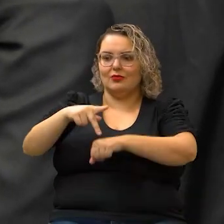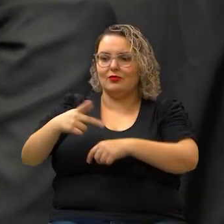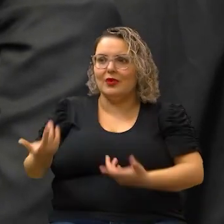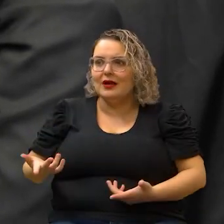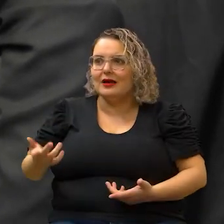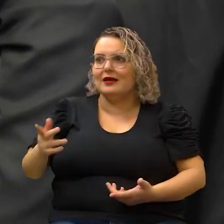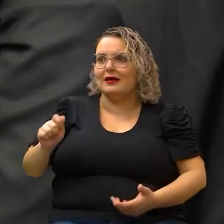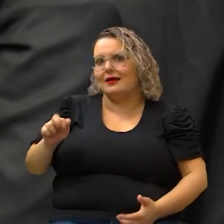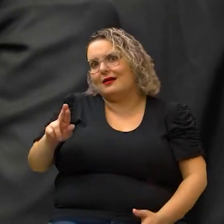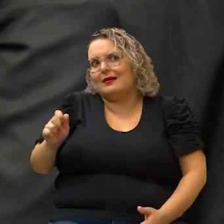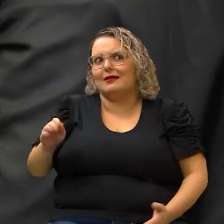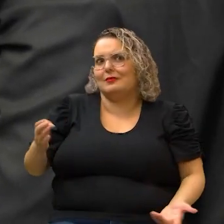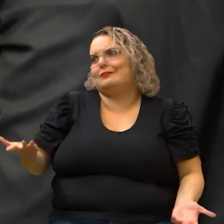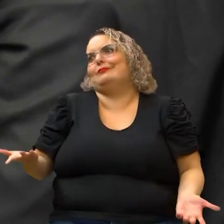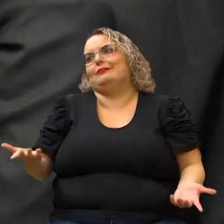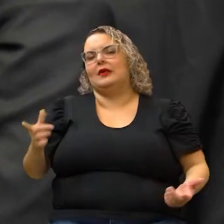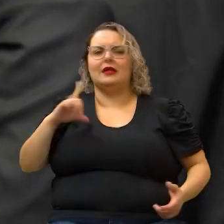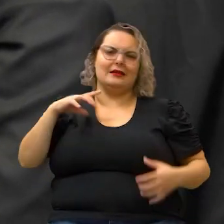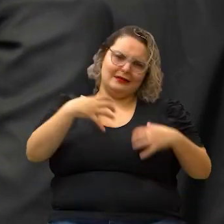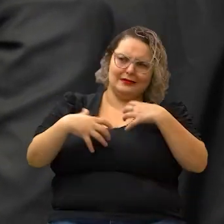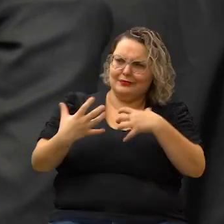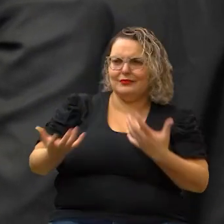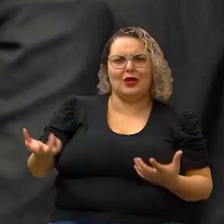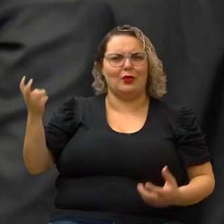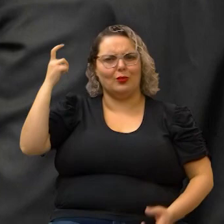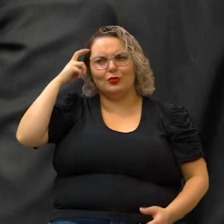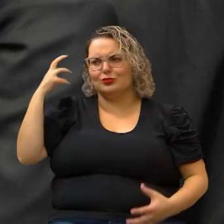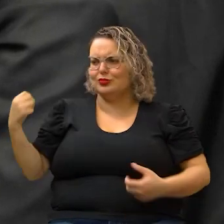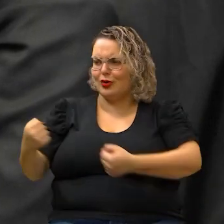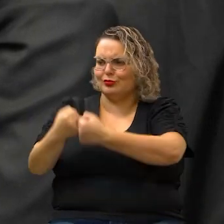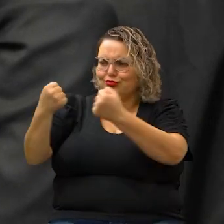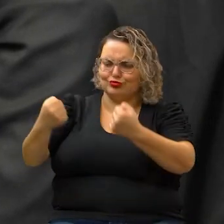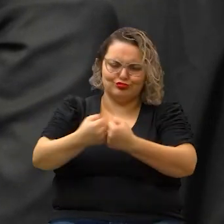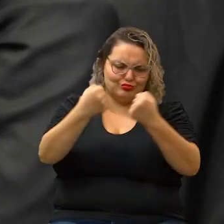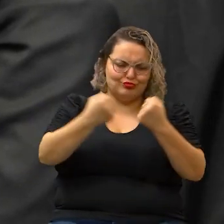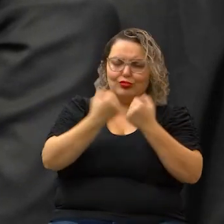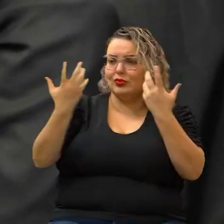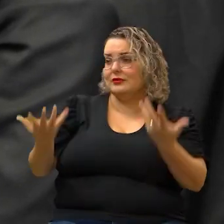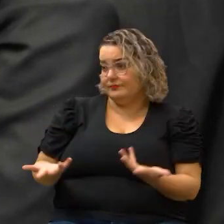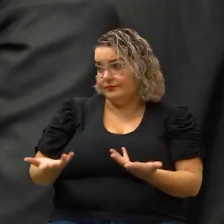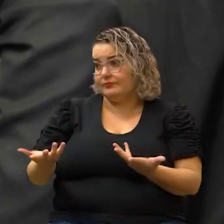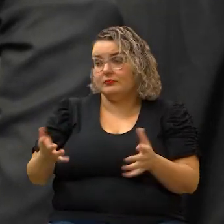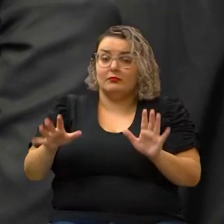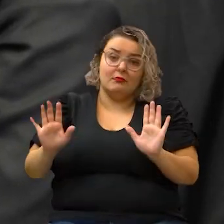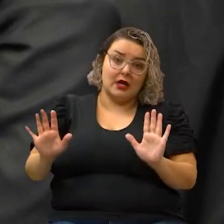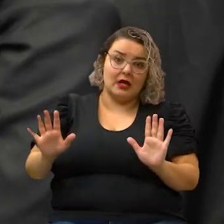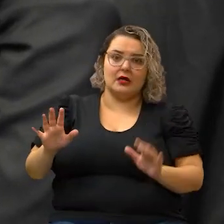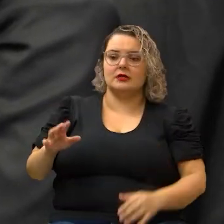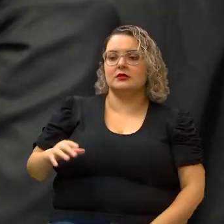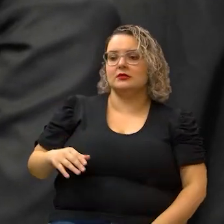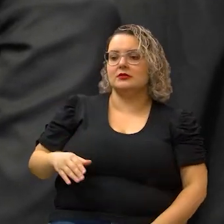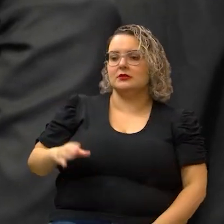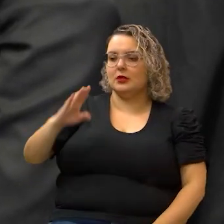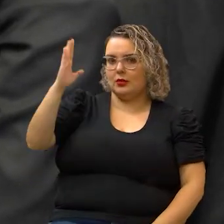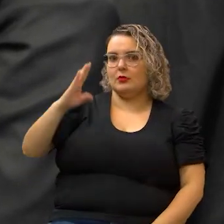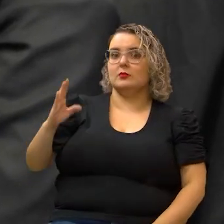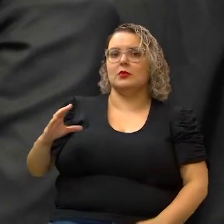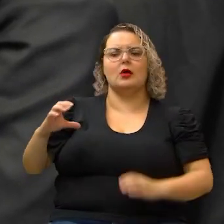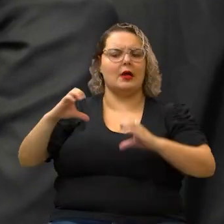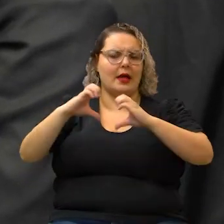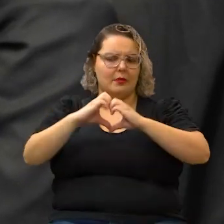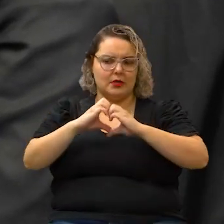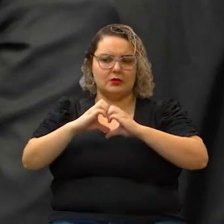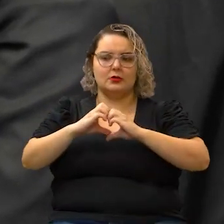doida, têm um incômodo, né? A gente sabe. Enfim, tem os conflitos ali, mas o brasileiro é muito